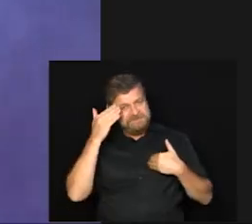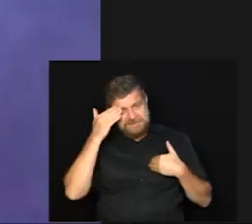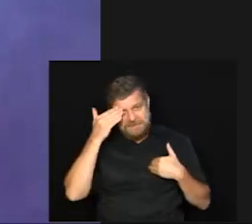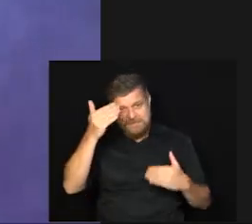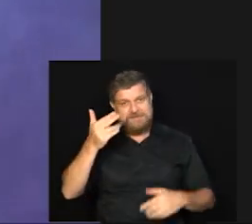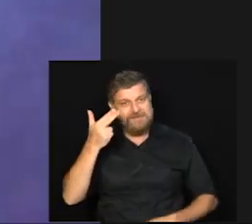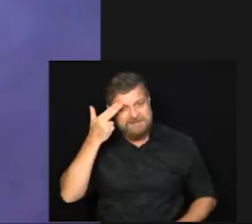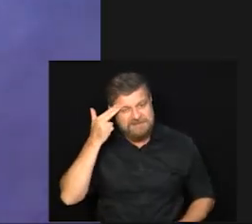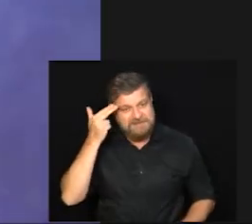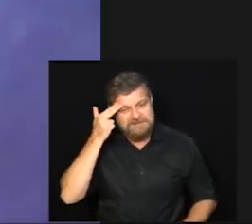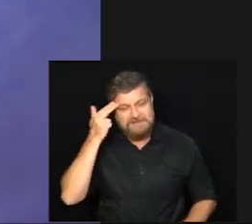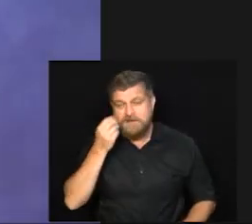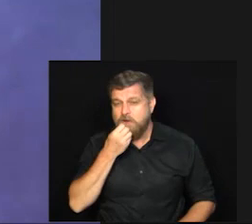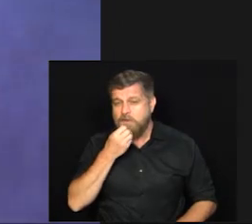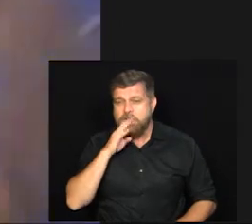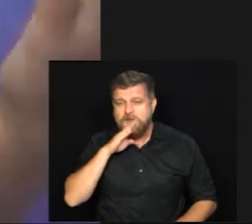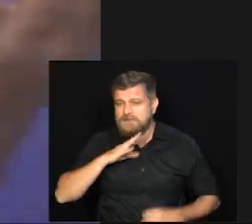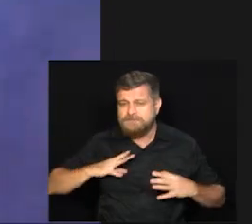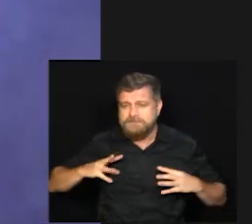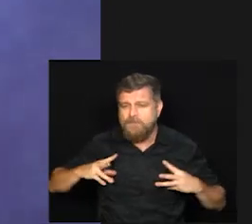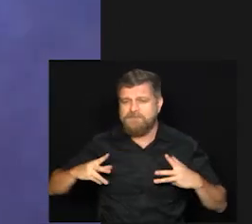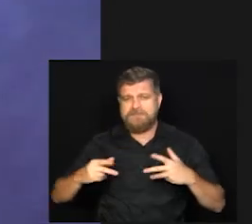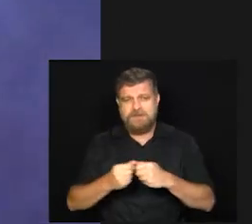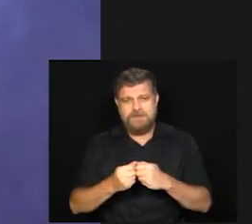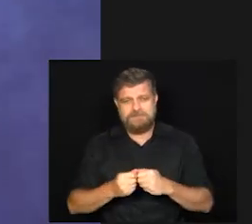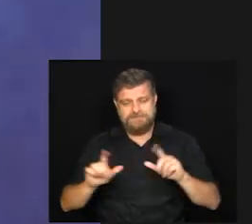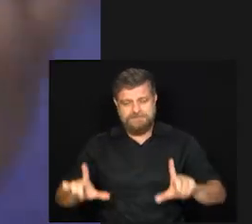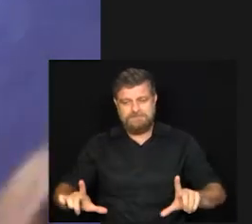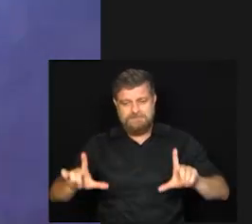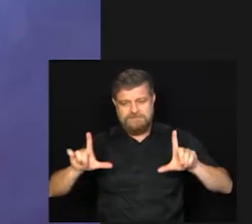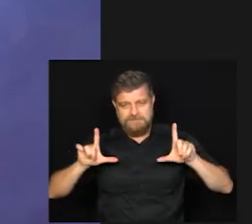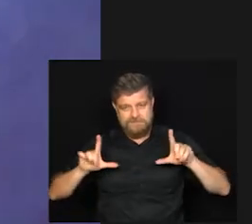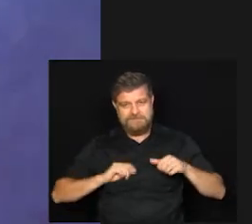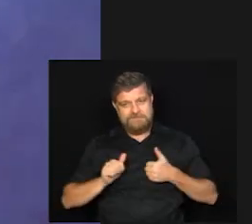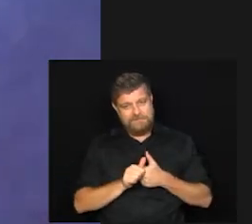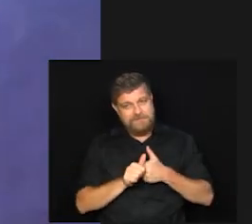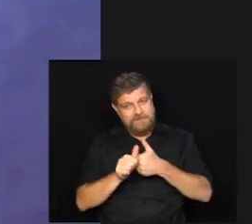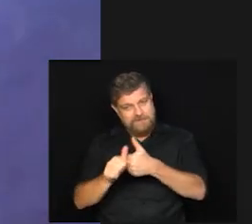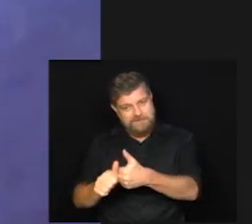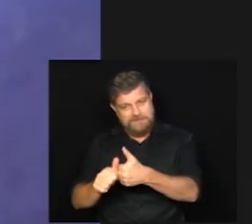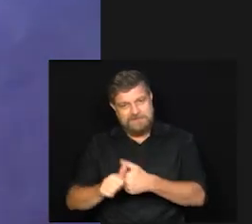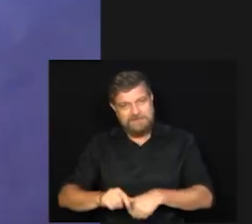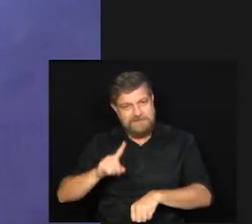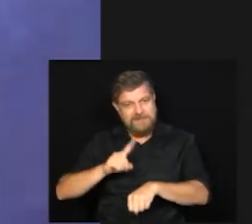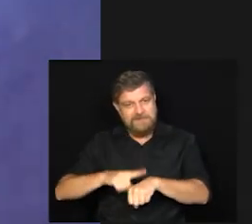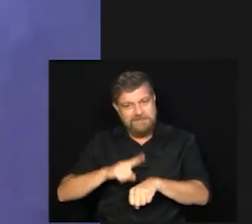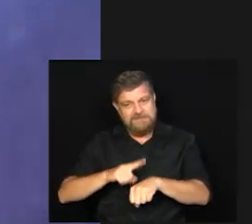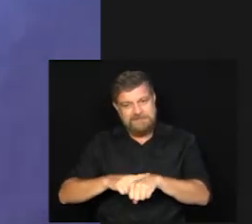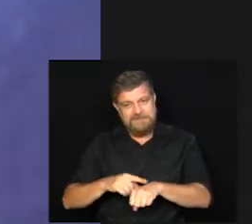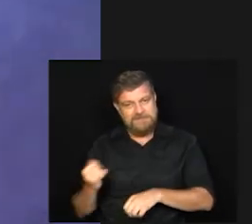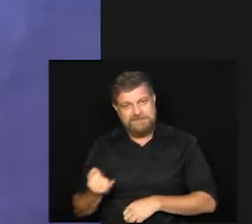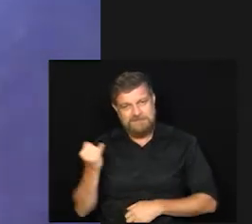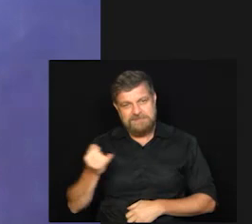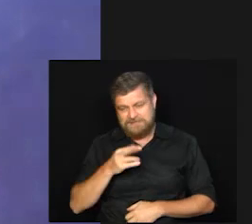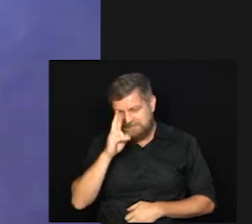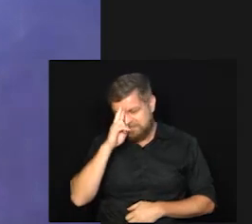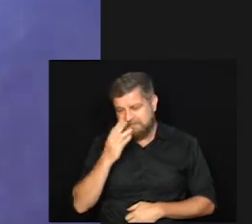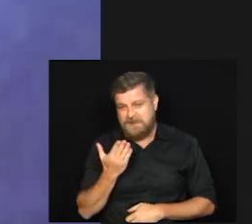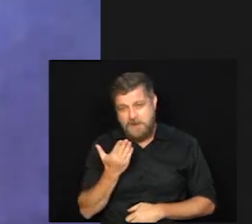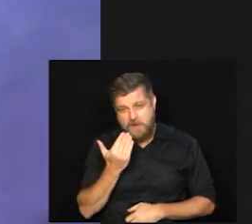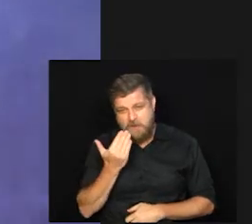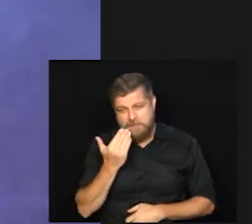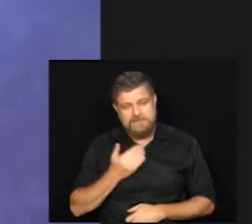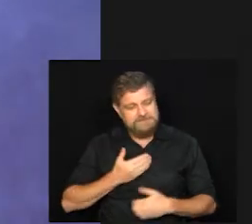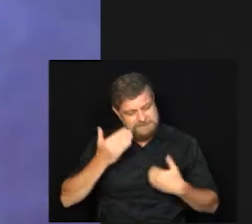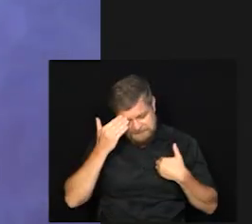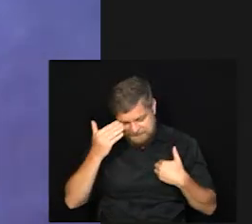Boa tarde a todos. Obrigada aí por estar acompanhando a gente, né, nesse horário tão precioso que é o horário do almoço. Então, obrigada